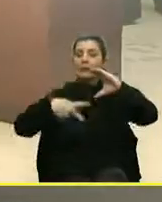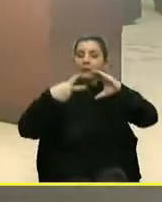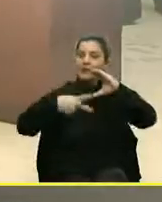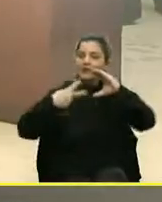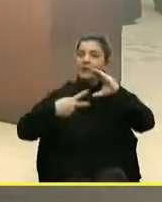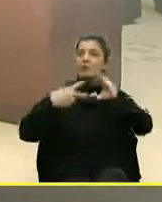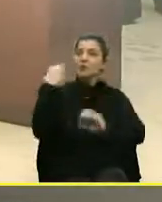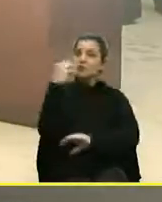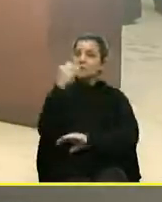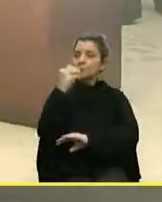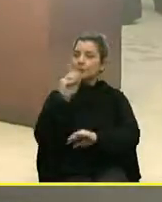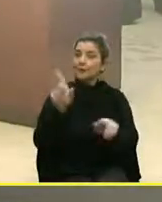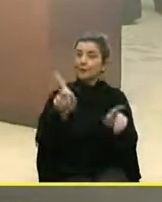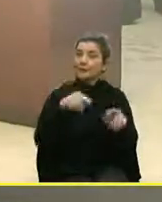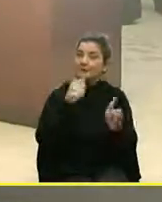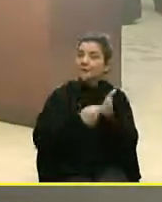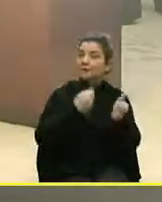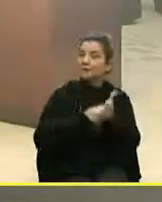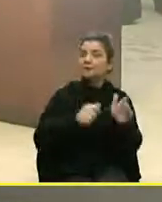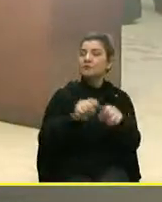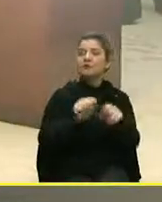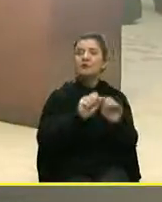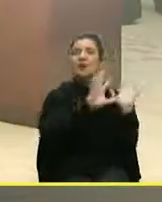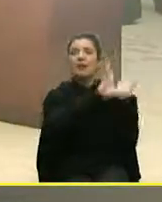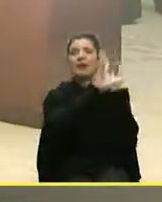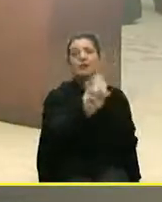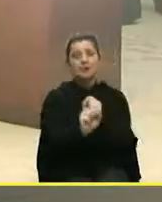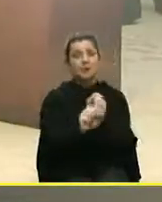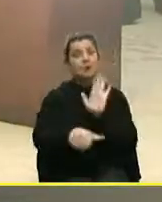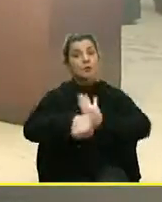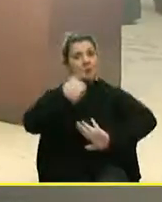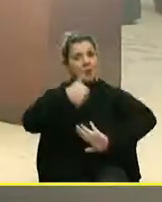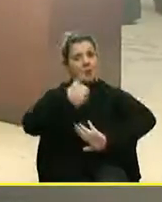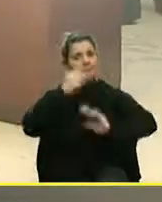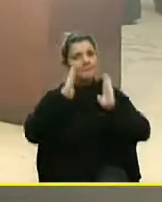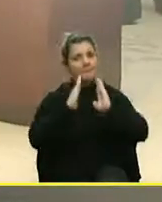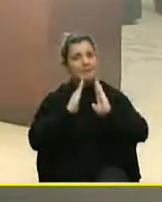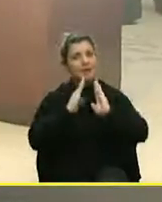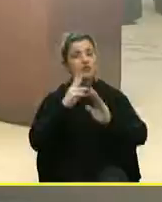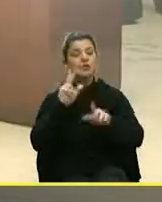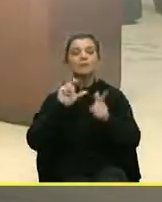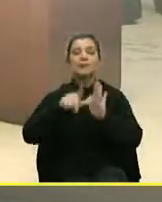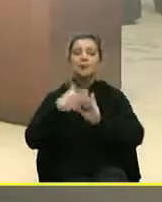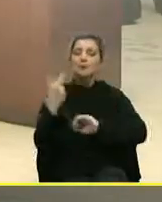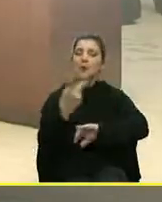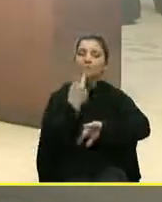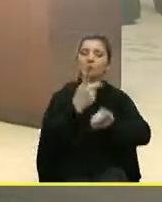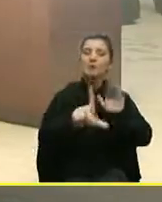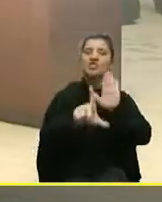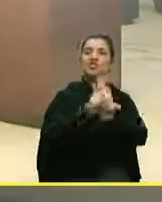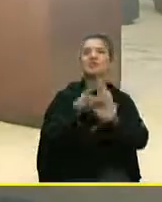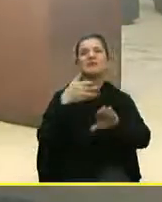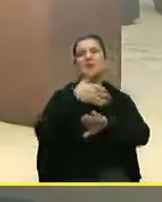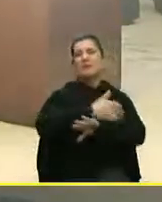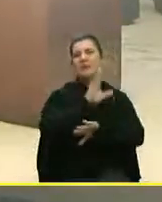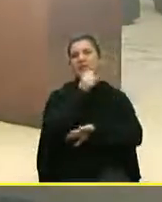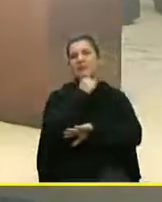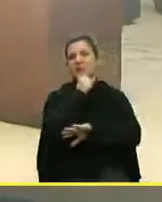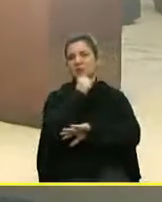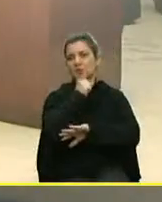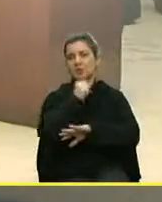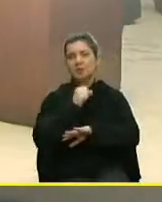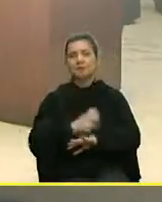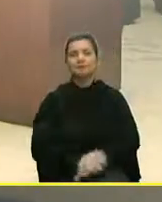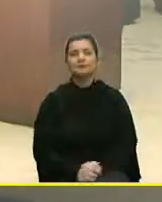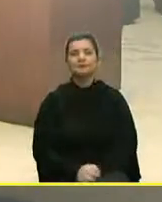tentando fazer primeiro um julgamento na 1ª fase e depois fazer uma busca das legislações que são ultrapassados pode passar por próximos